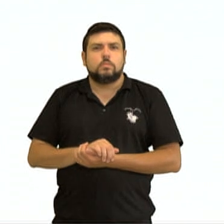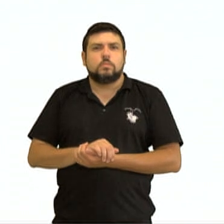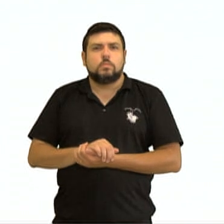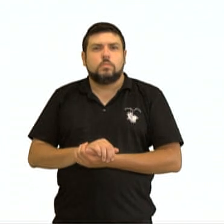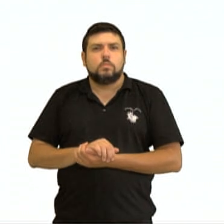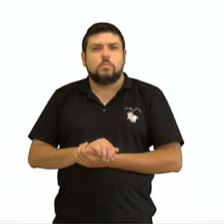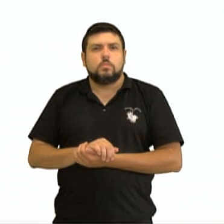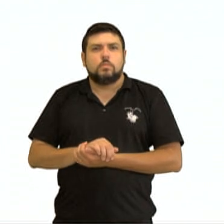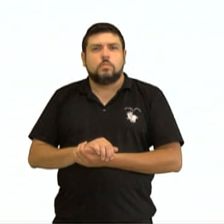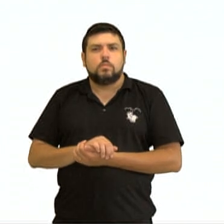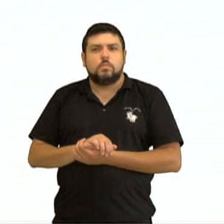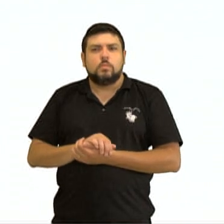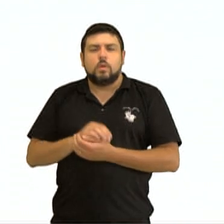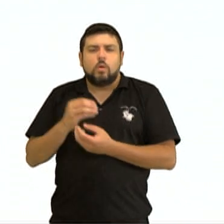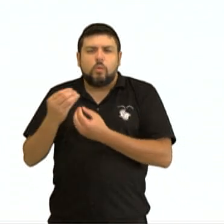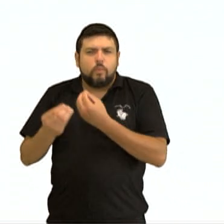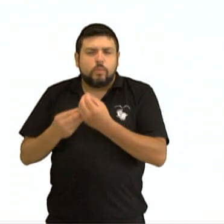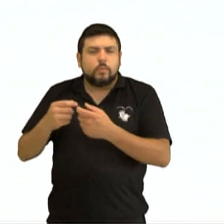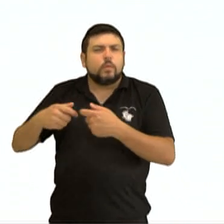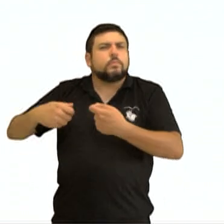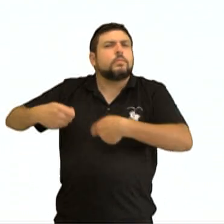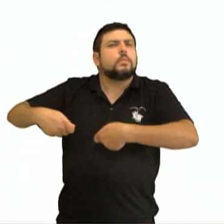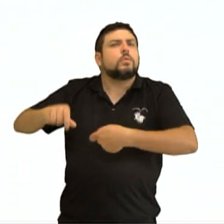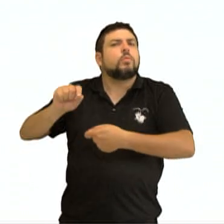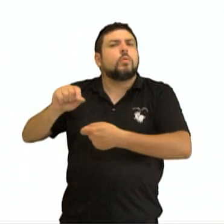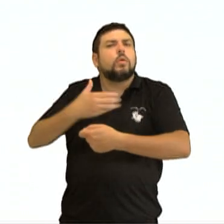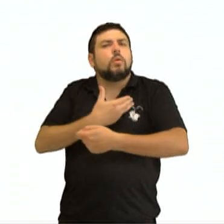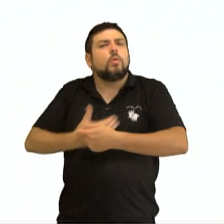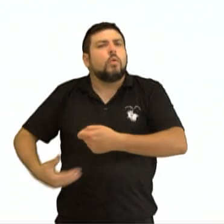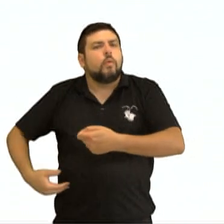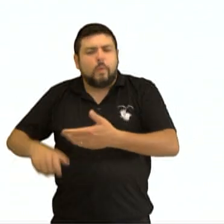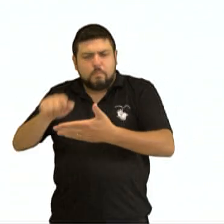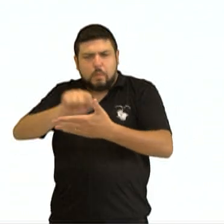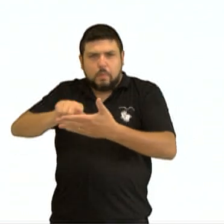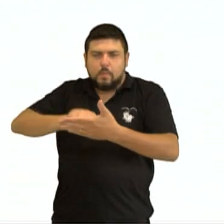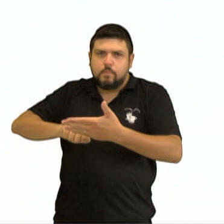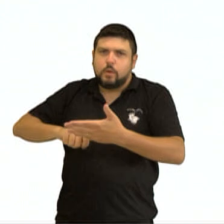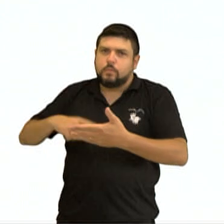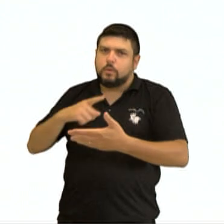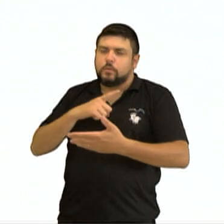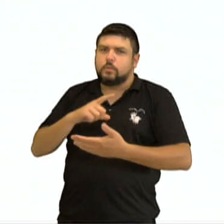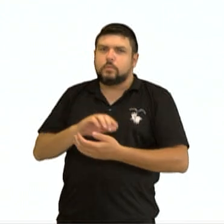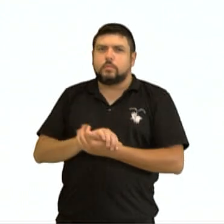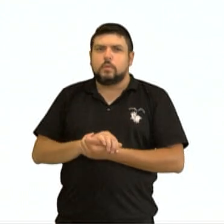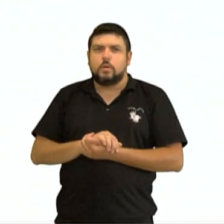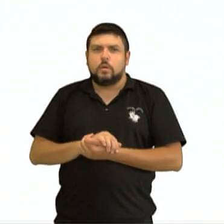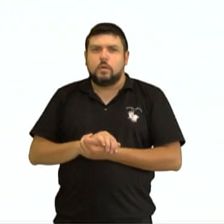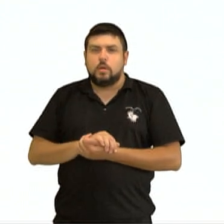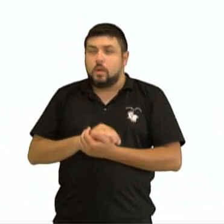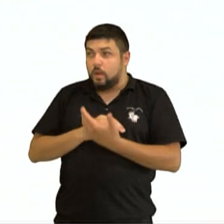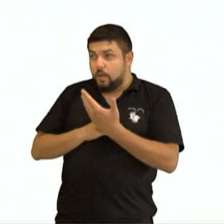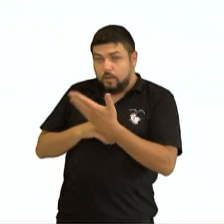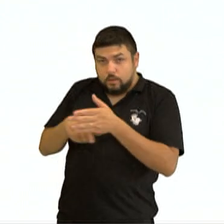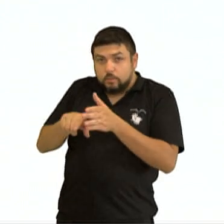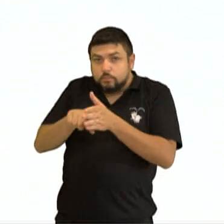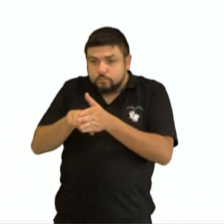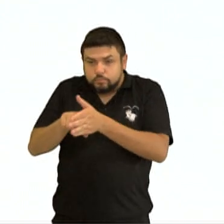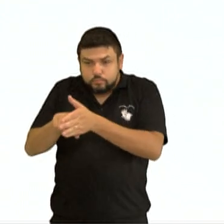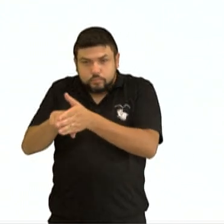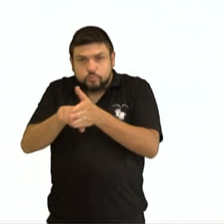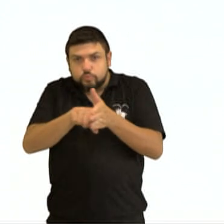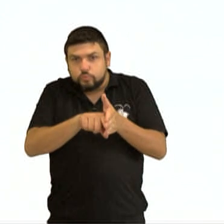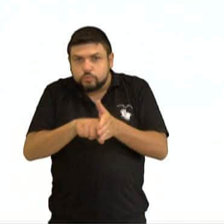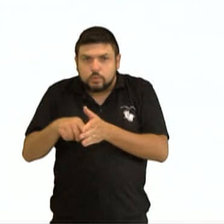fato e como ele deveria ser no modelo teórico. Tá? Procurou investigar a política pela